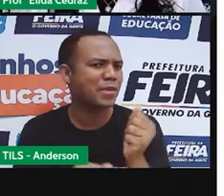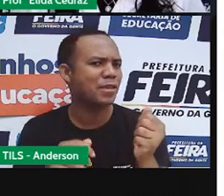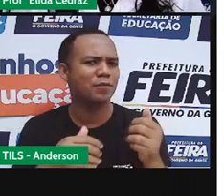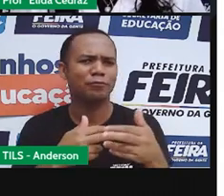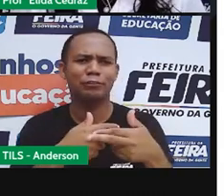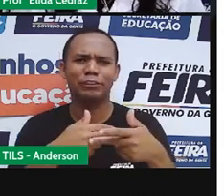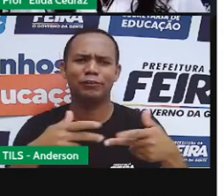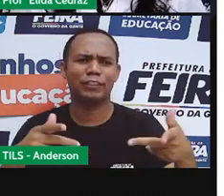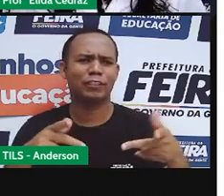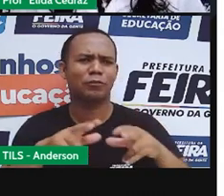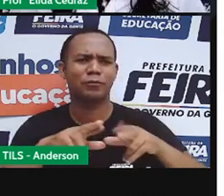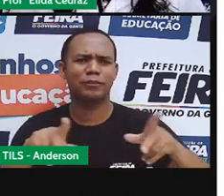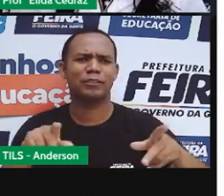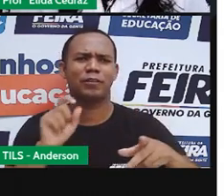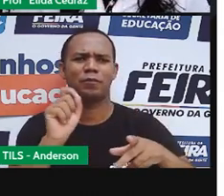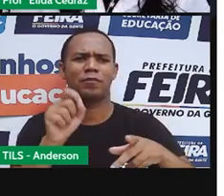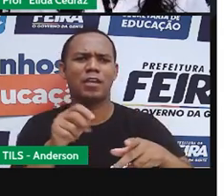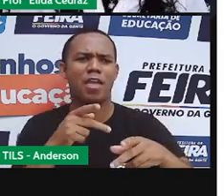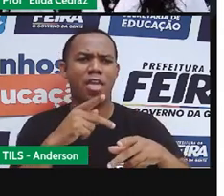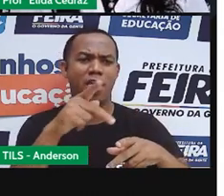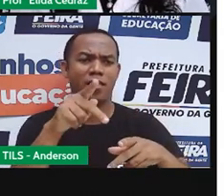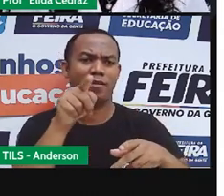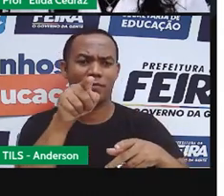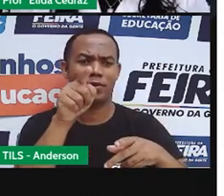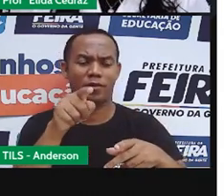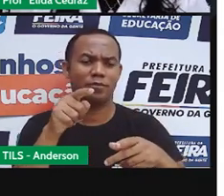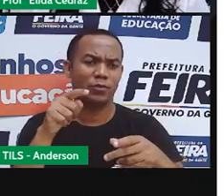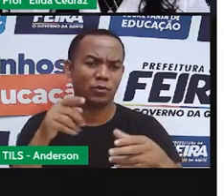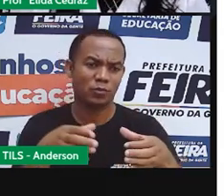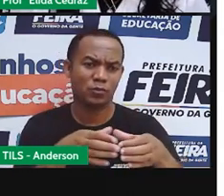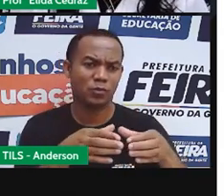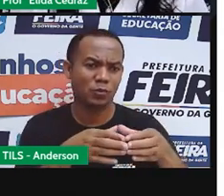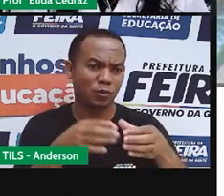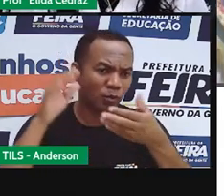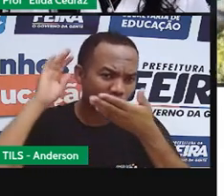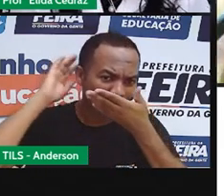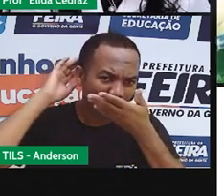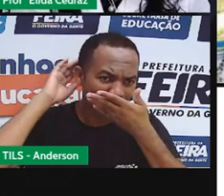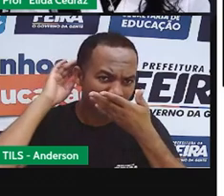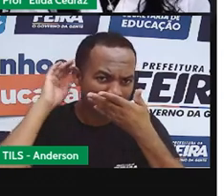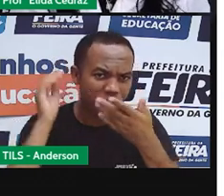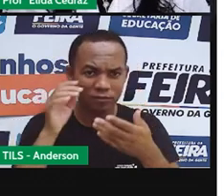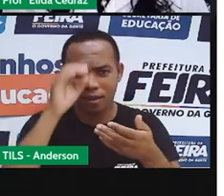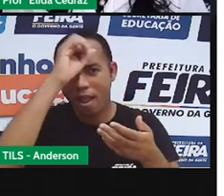vermelha, temperos e bebidas fermentadas com os indígenas.